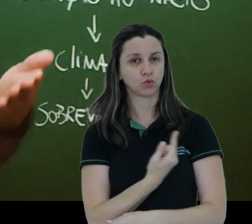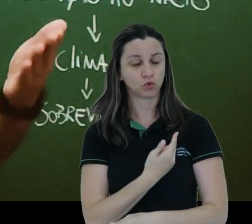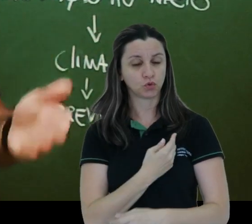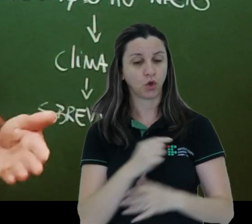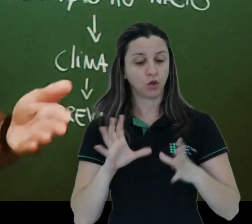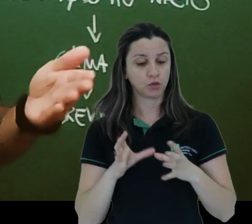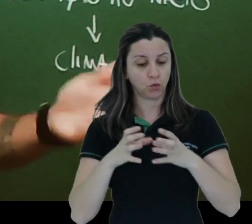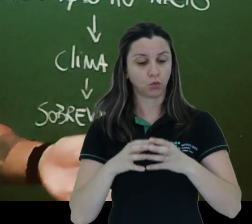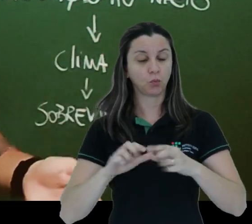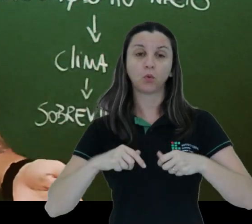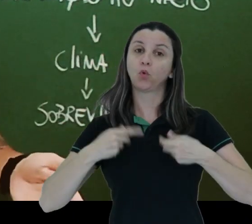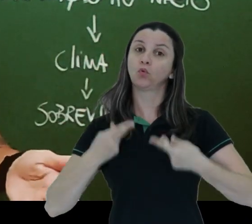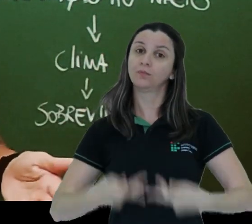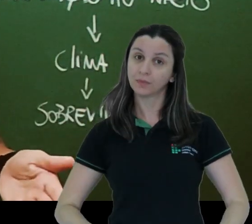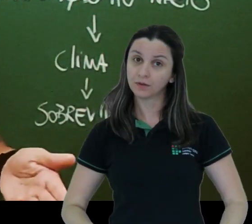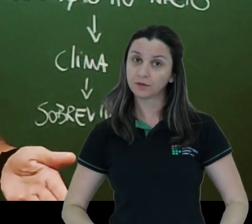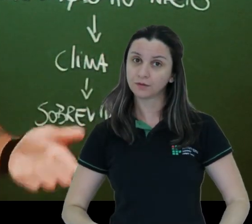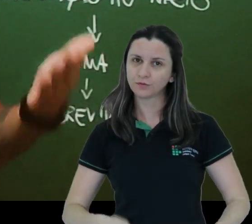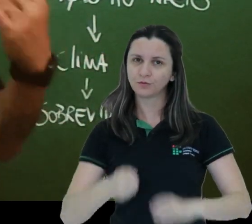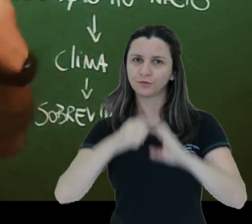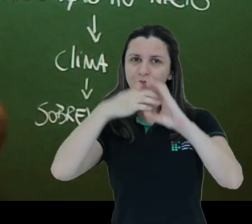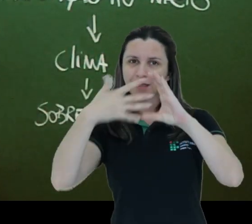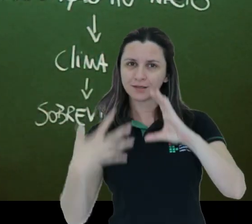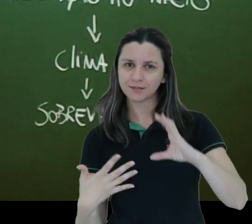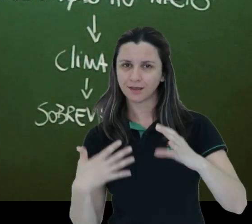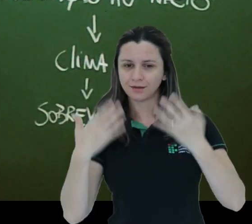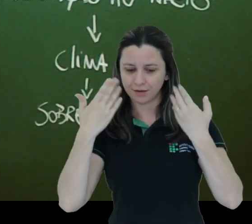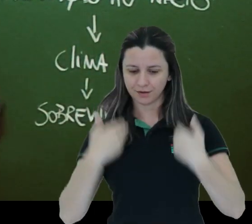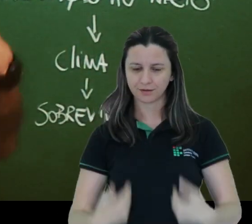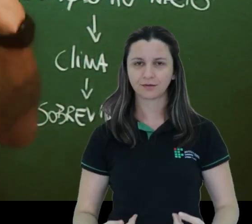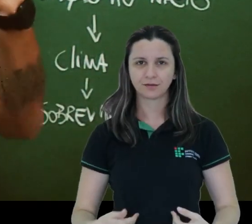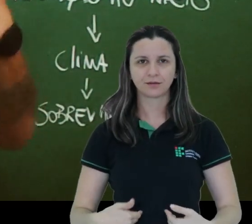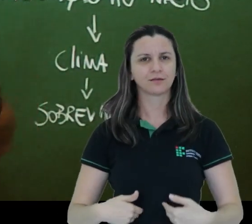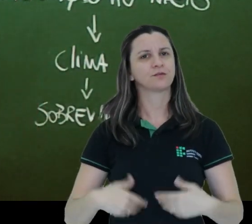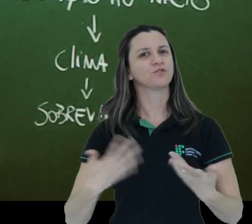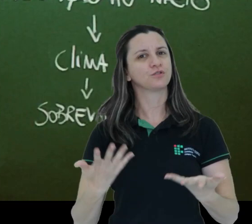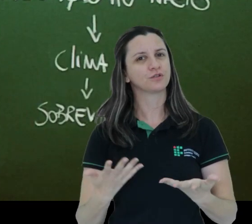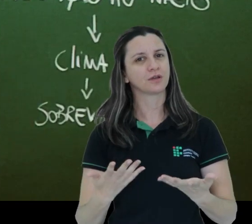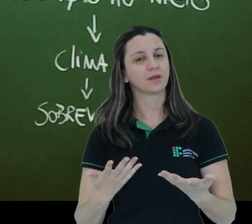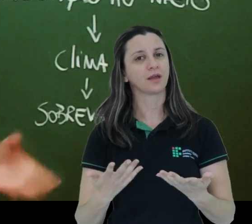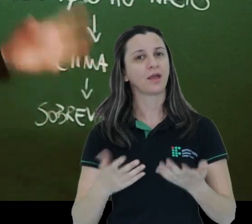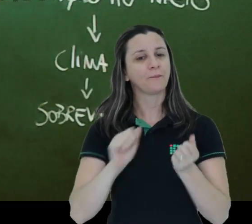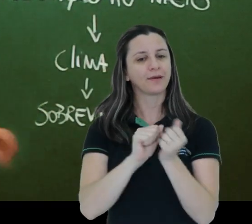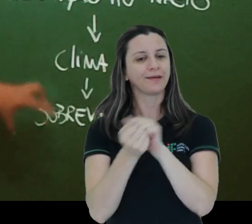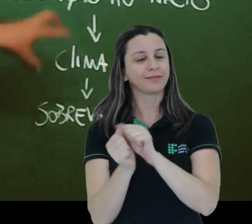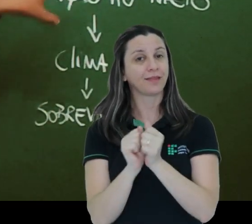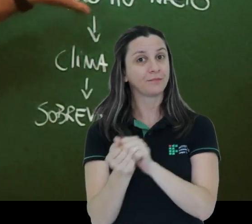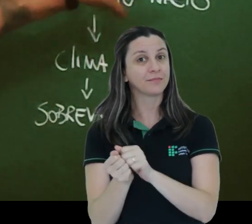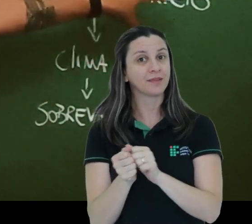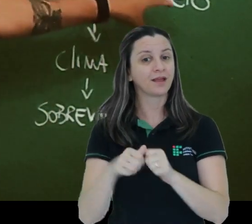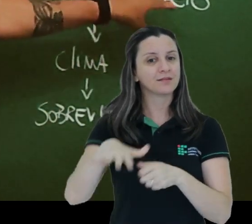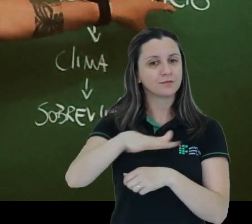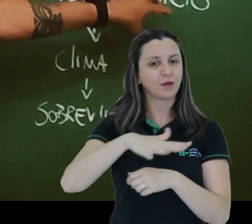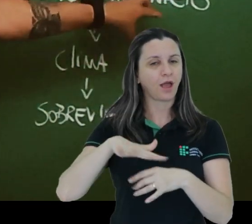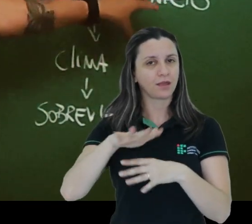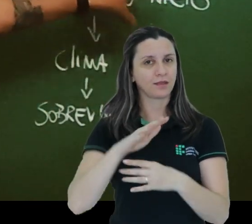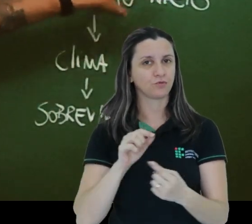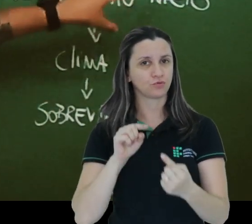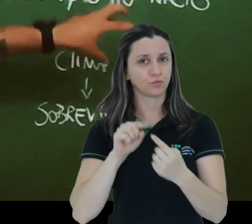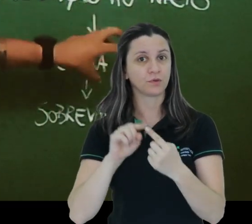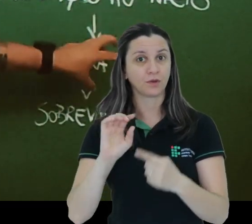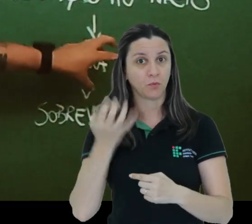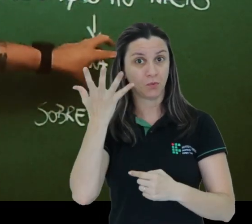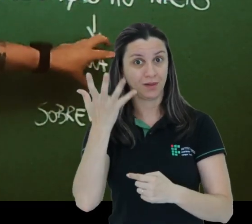nós somos a espécie humana. E as características nossas físicas é uma adaptação ao meio que